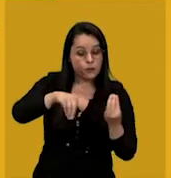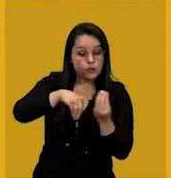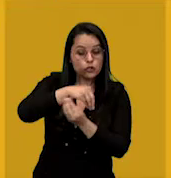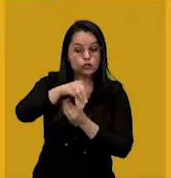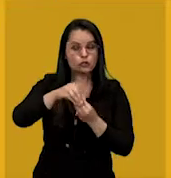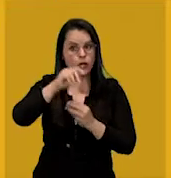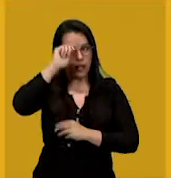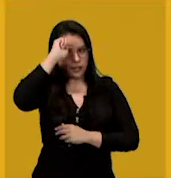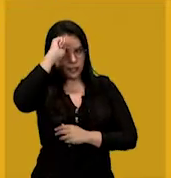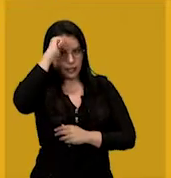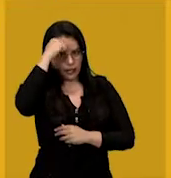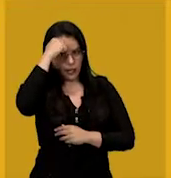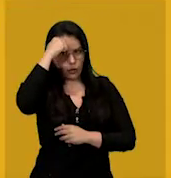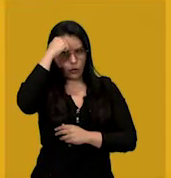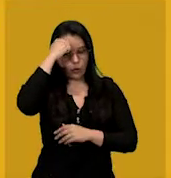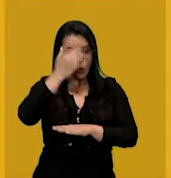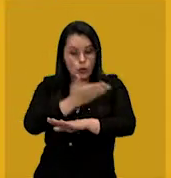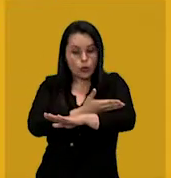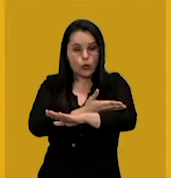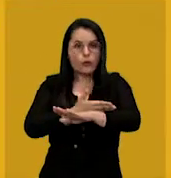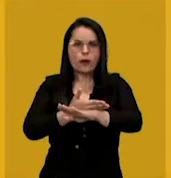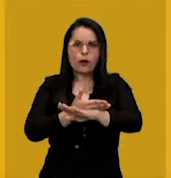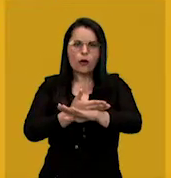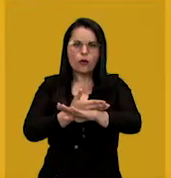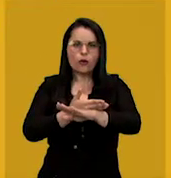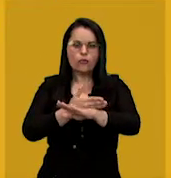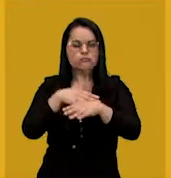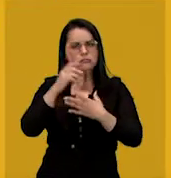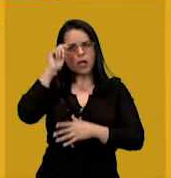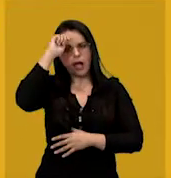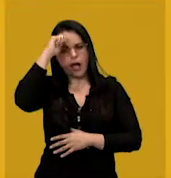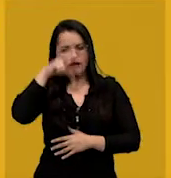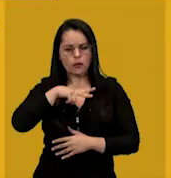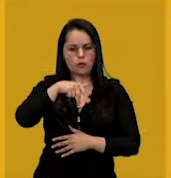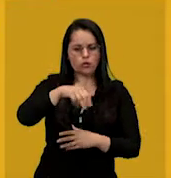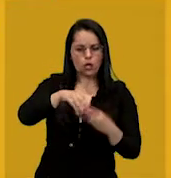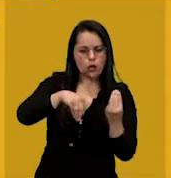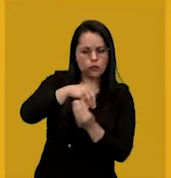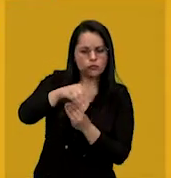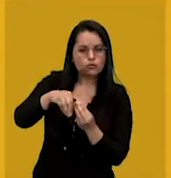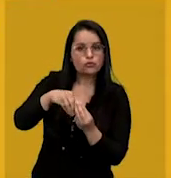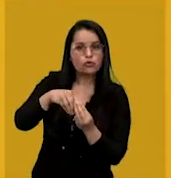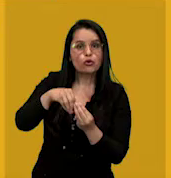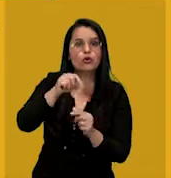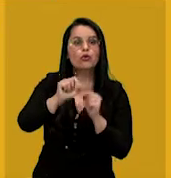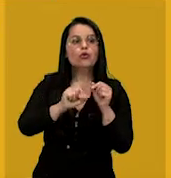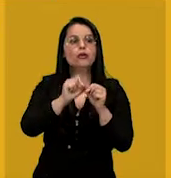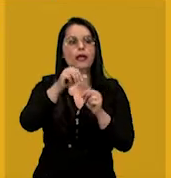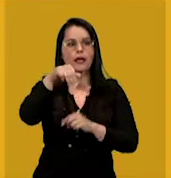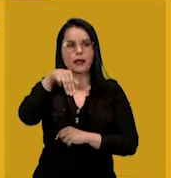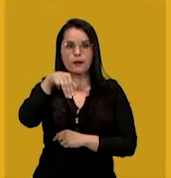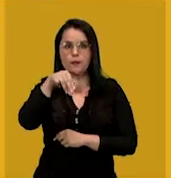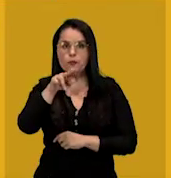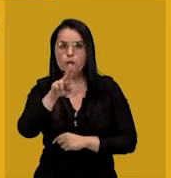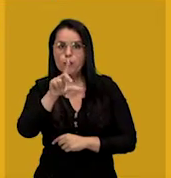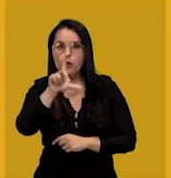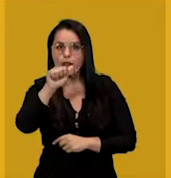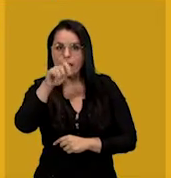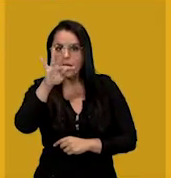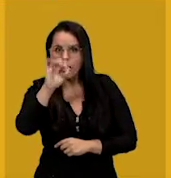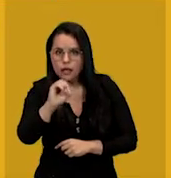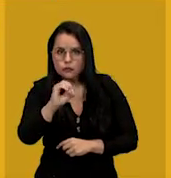do negro com o branco, ou seja, dos africanos com os portugueses, gerou um mestiço nomeado